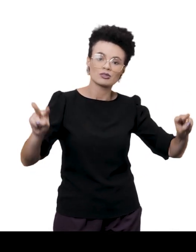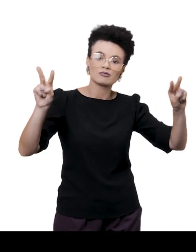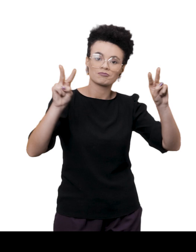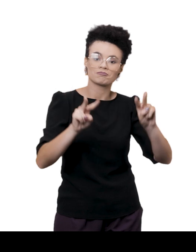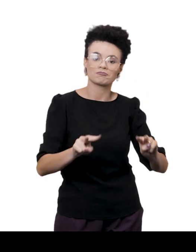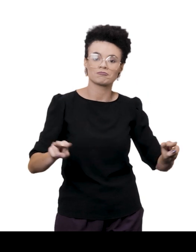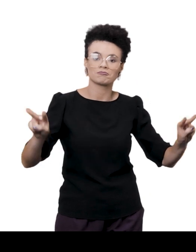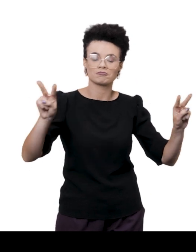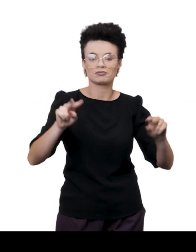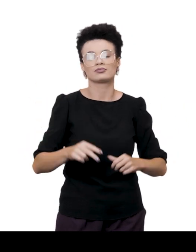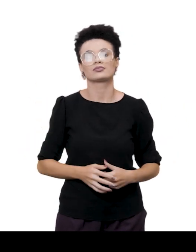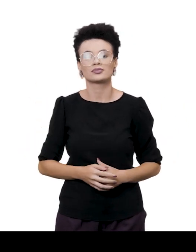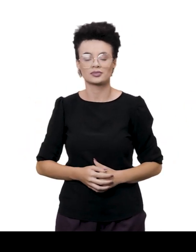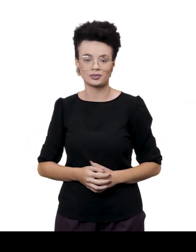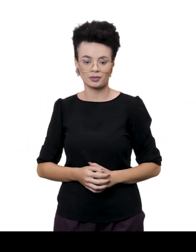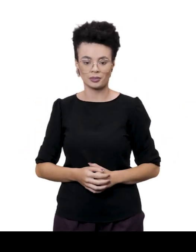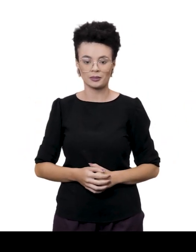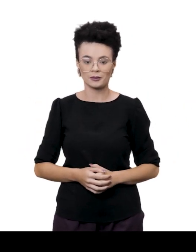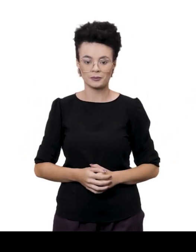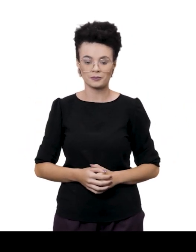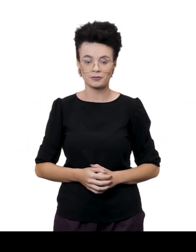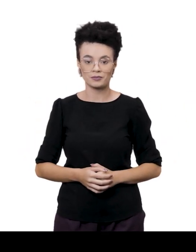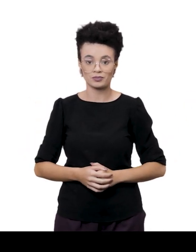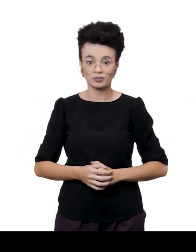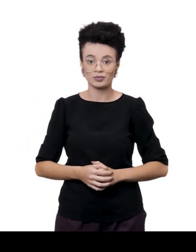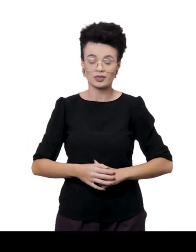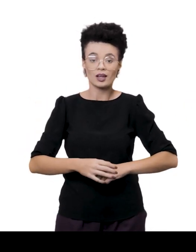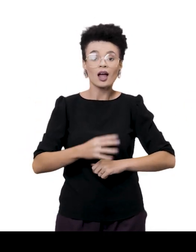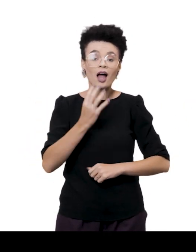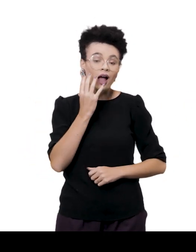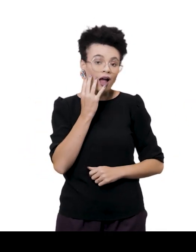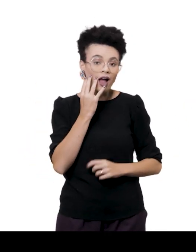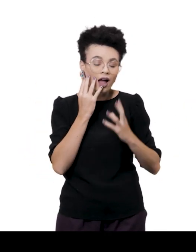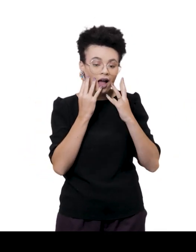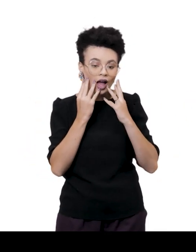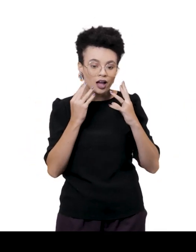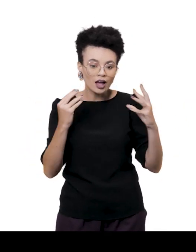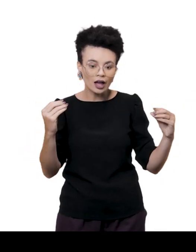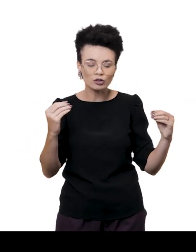peito, ela observa a paisagem à sua frente.